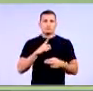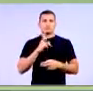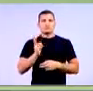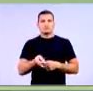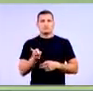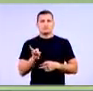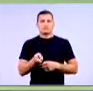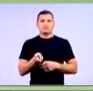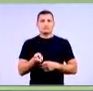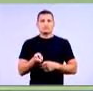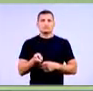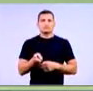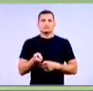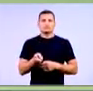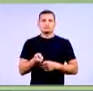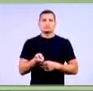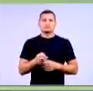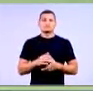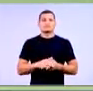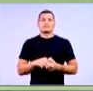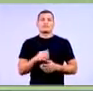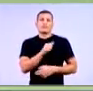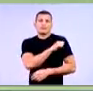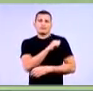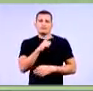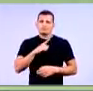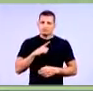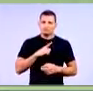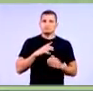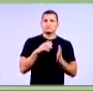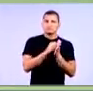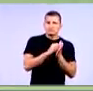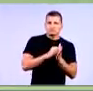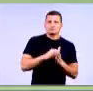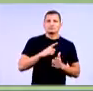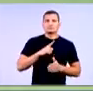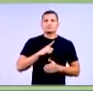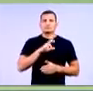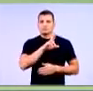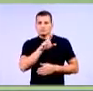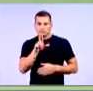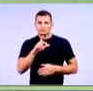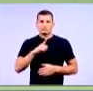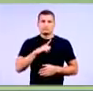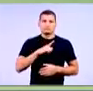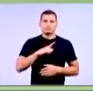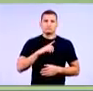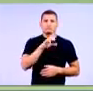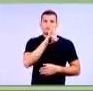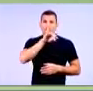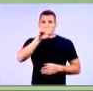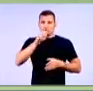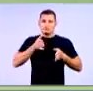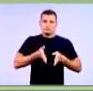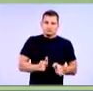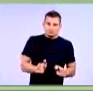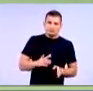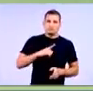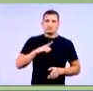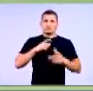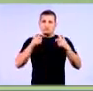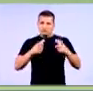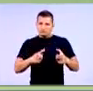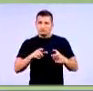mesma especificação, ou seja, todo aluno vai ter matrícula, todo aluno vai ter nome, vai ter data de nascimento, vai ter um endereço. Então a classe ela representa